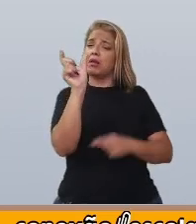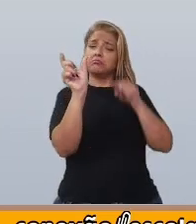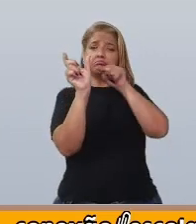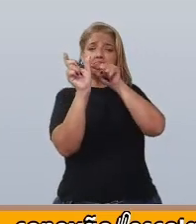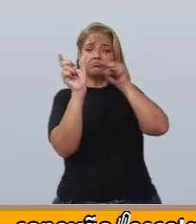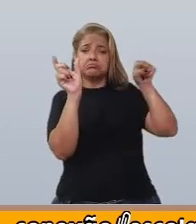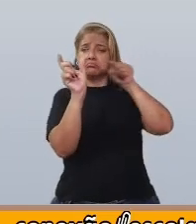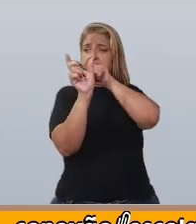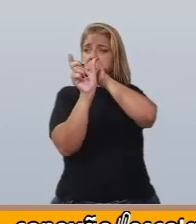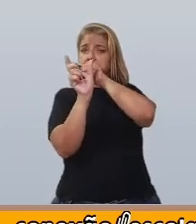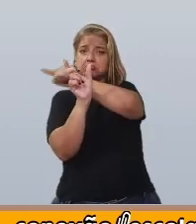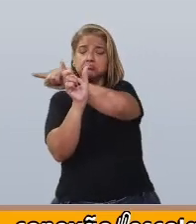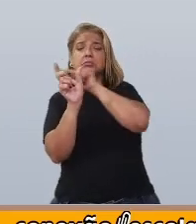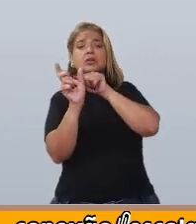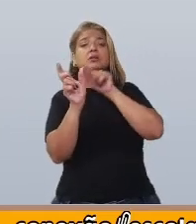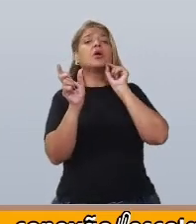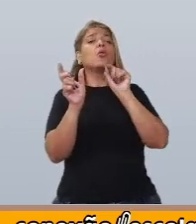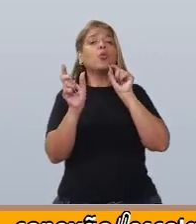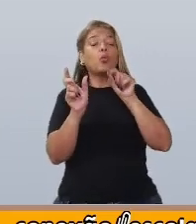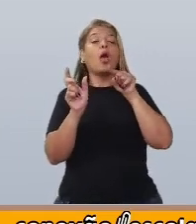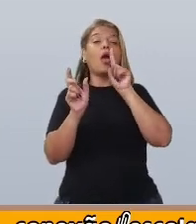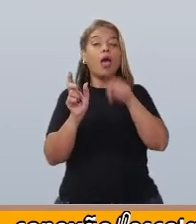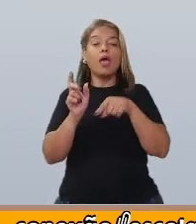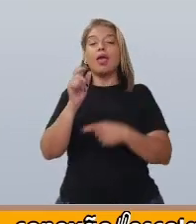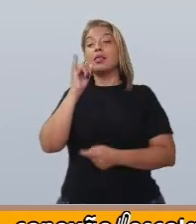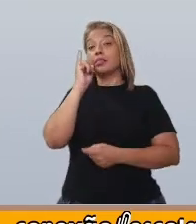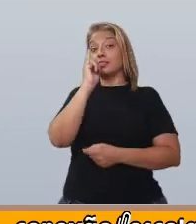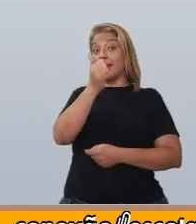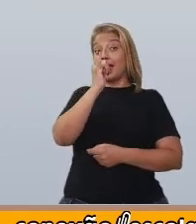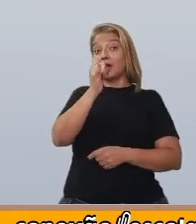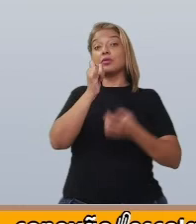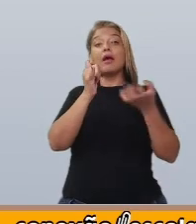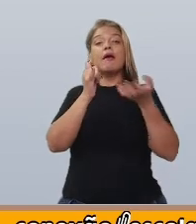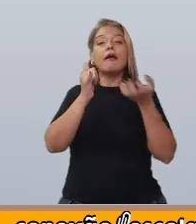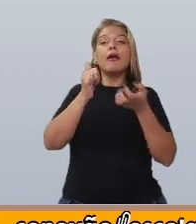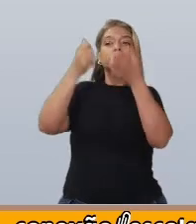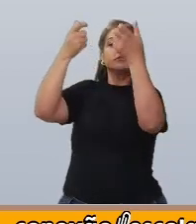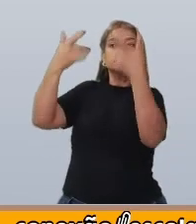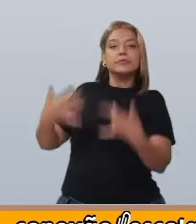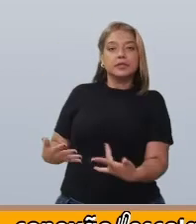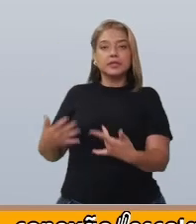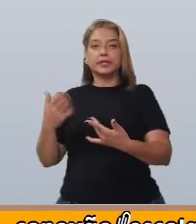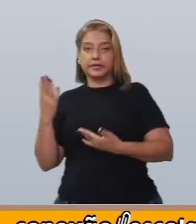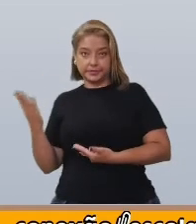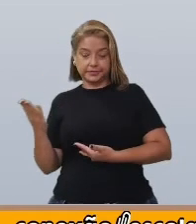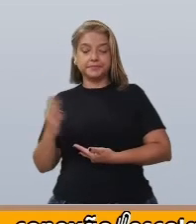geralmente é a fala do narrador, que anuncia quem está falando.